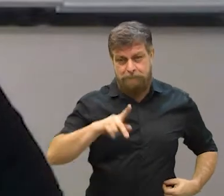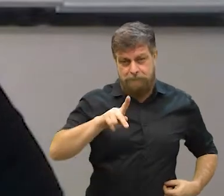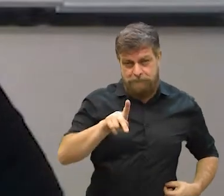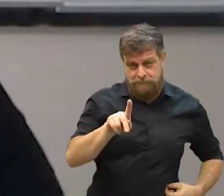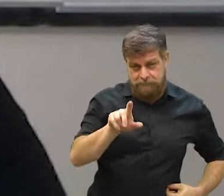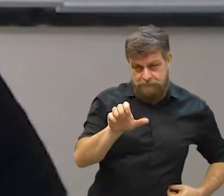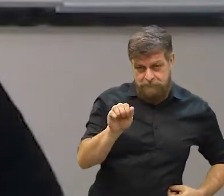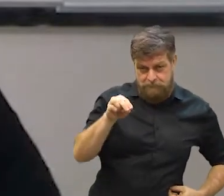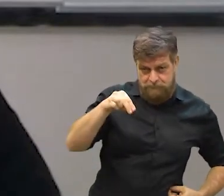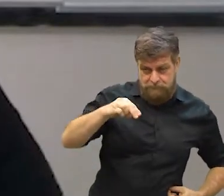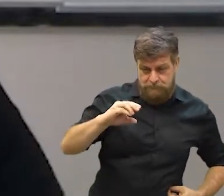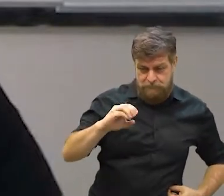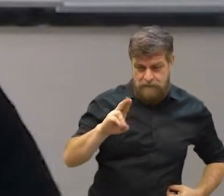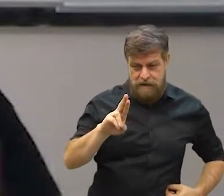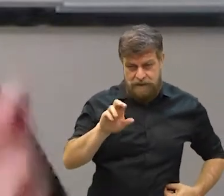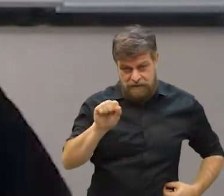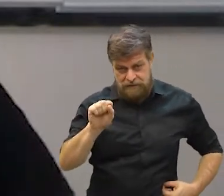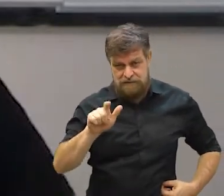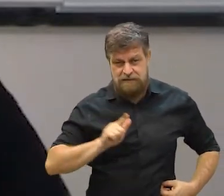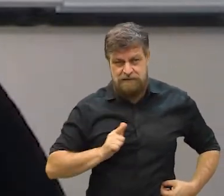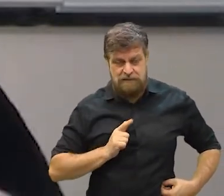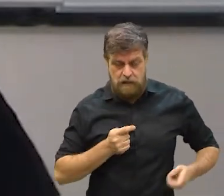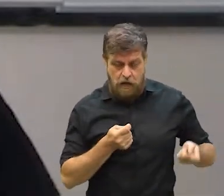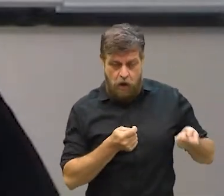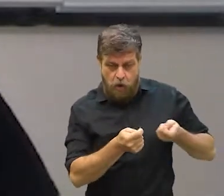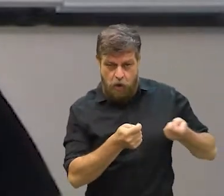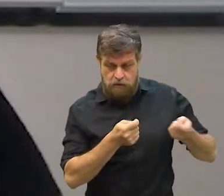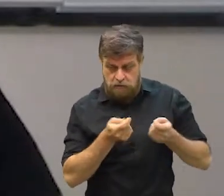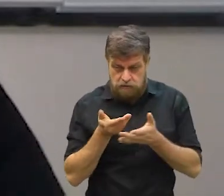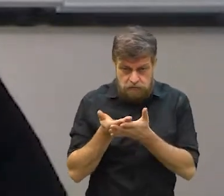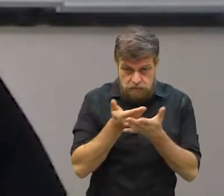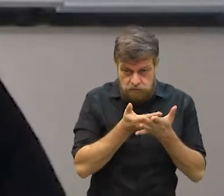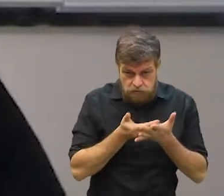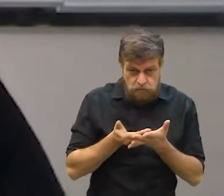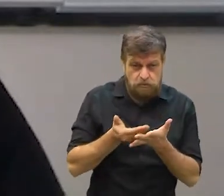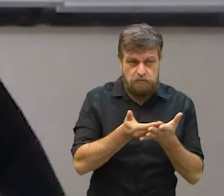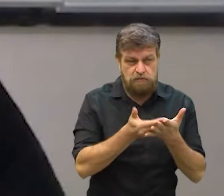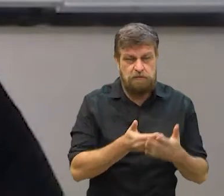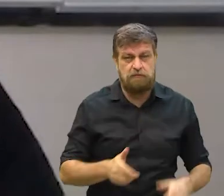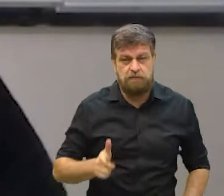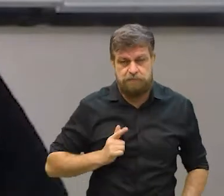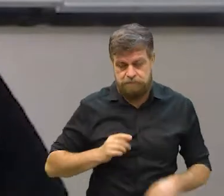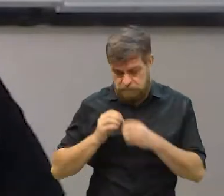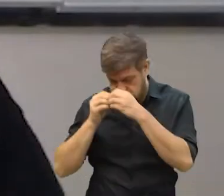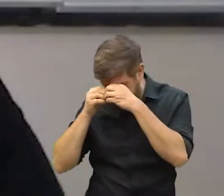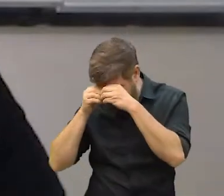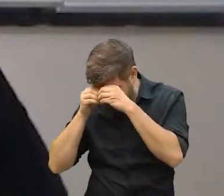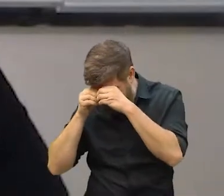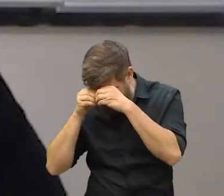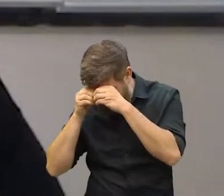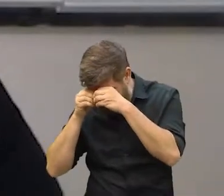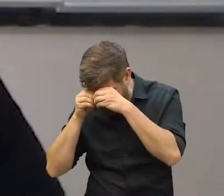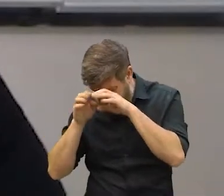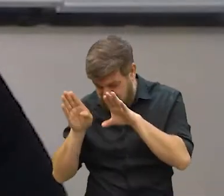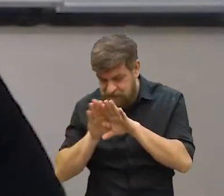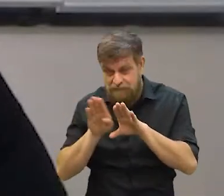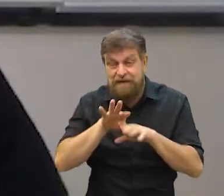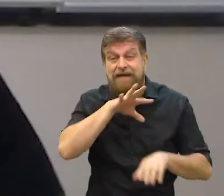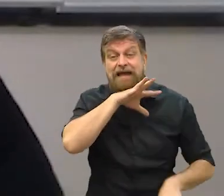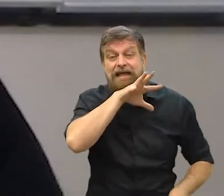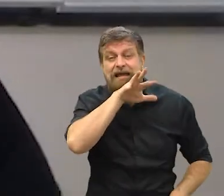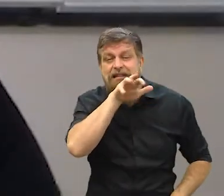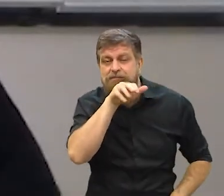de câncer, não só com comprovação em estudos in vitro e in vivo em